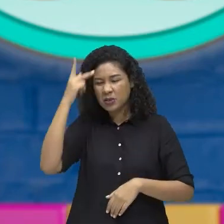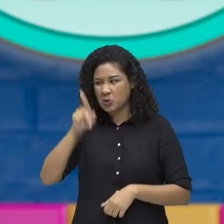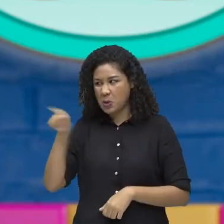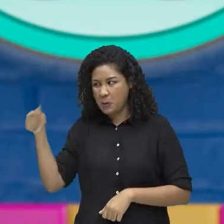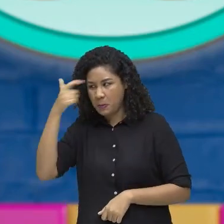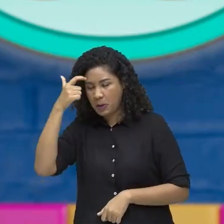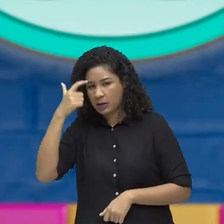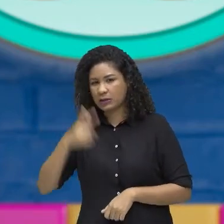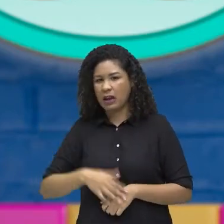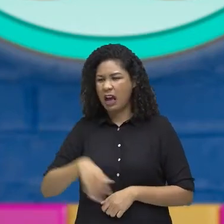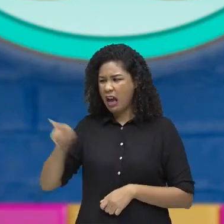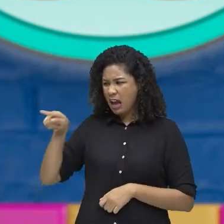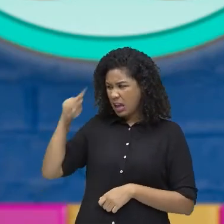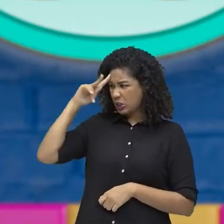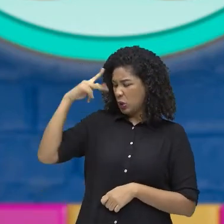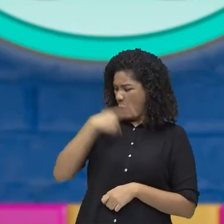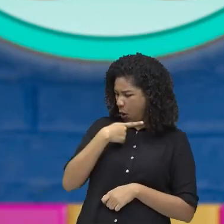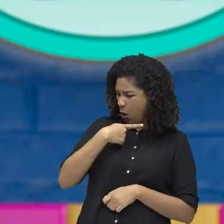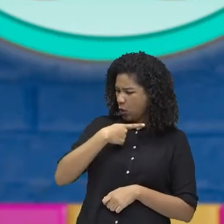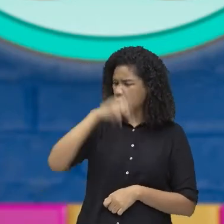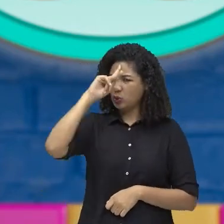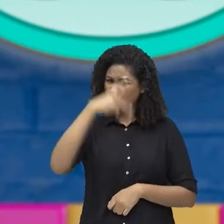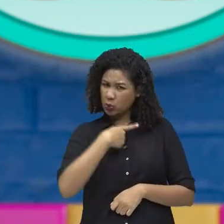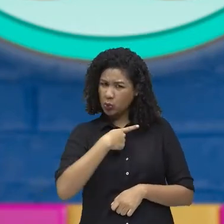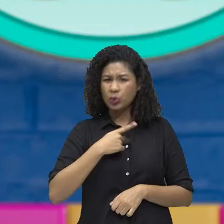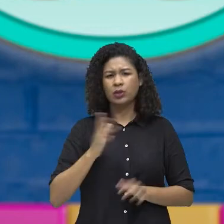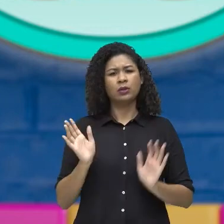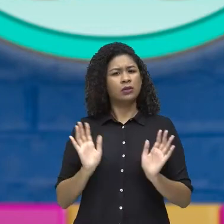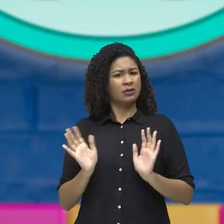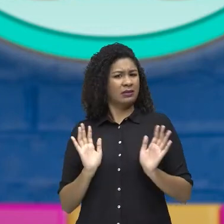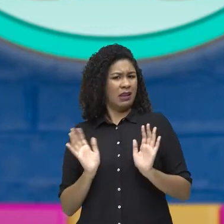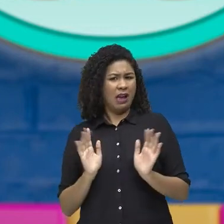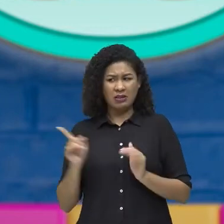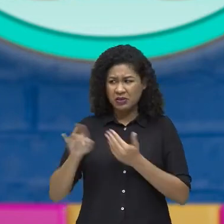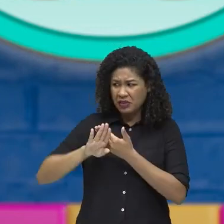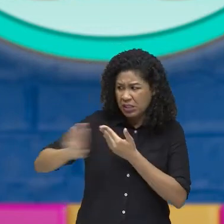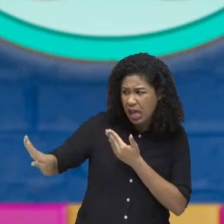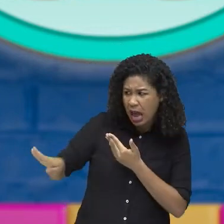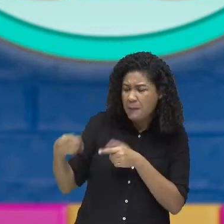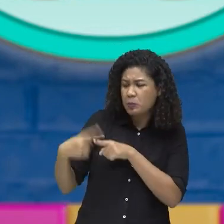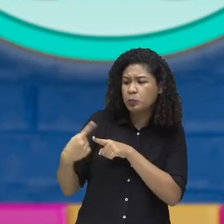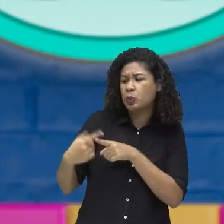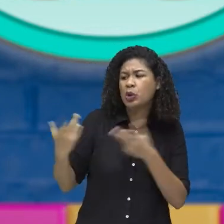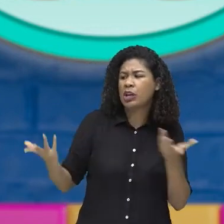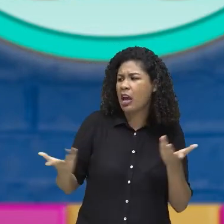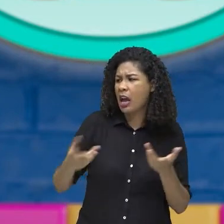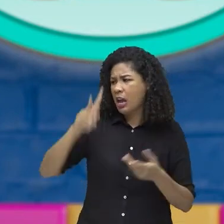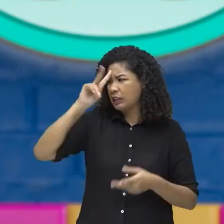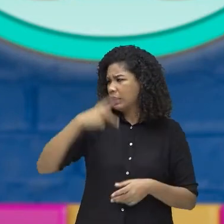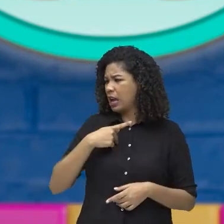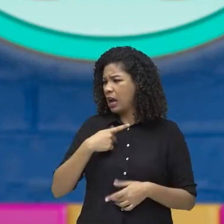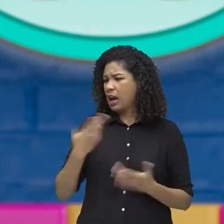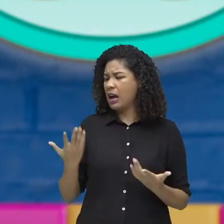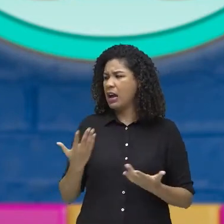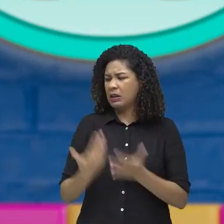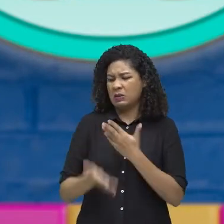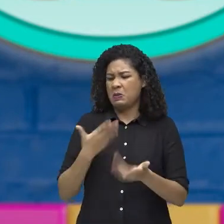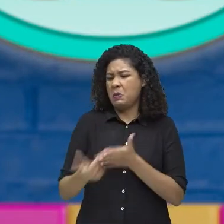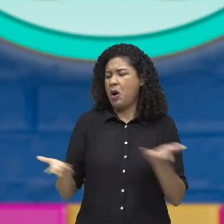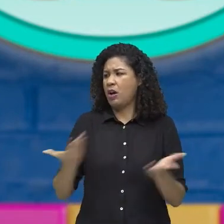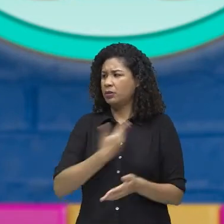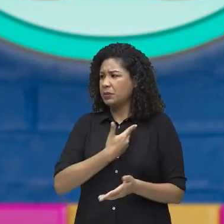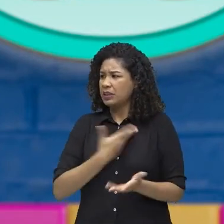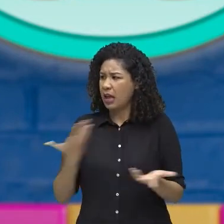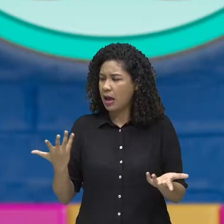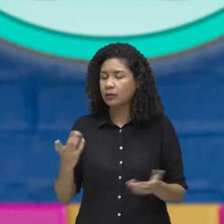situação como essa, quem olha por cima vai dizer, o Afonso é muito egoísta, conseguiu se afastar, né? Não importou sentimento, não importou amizade,